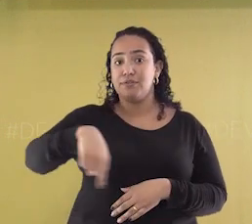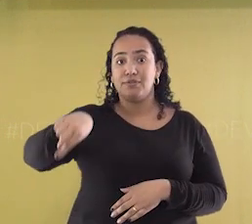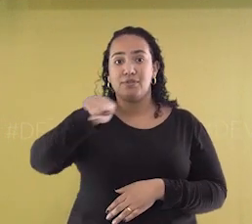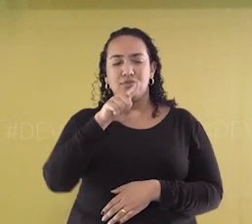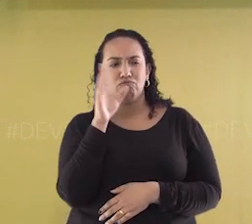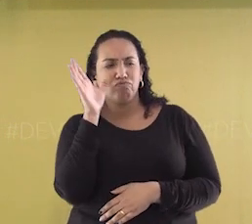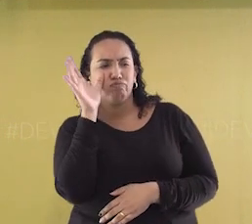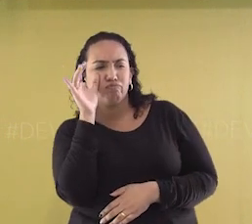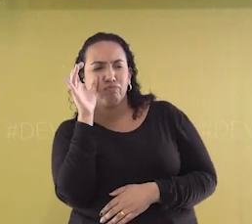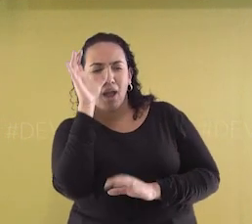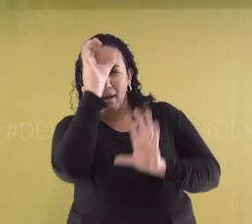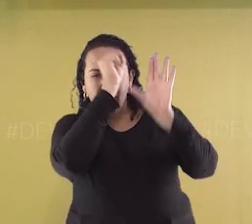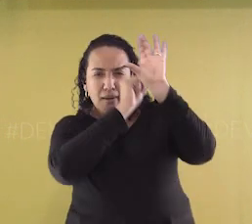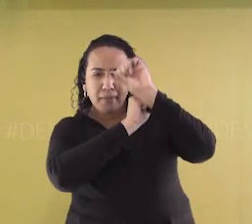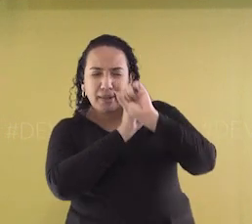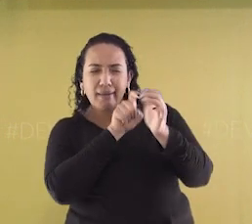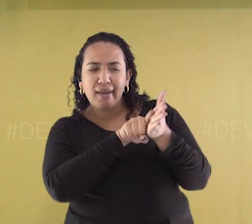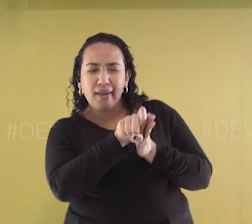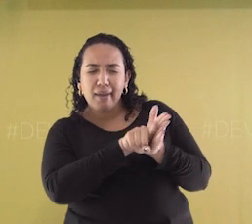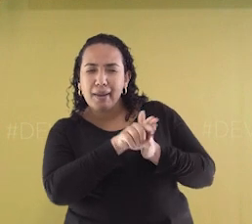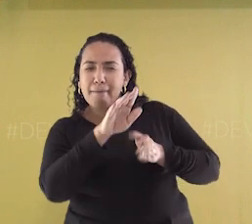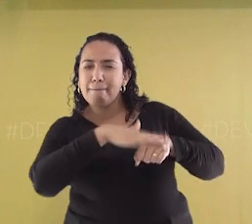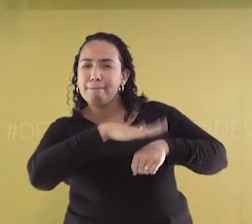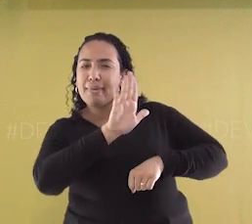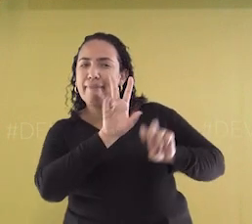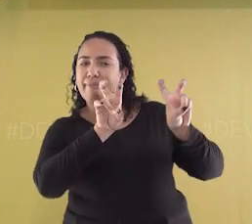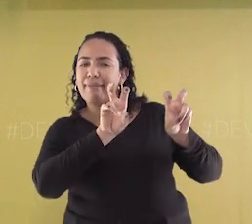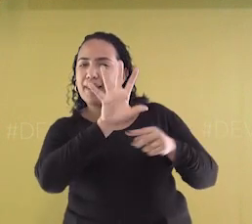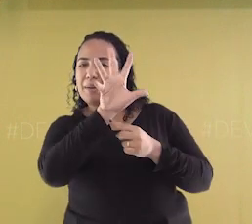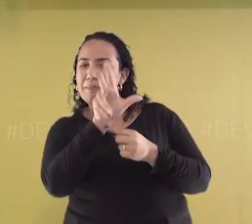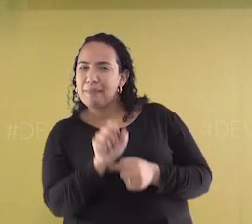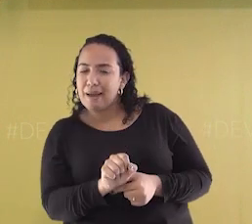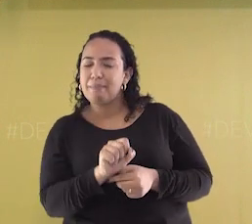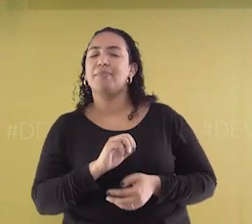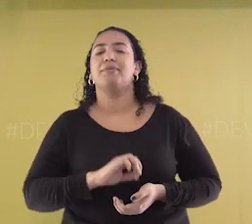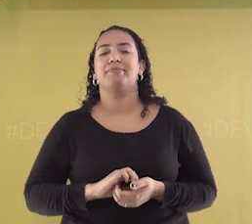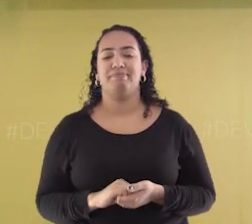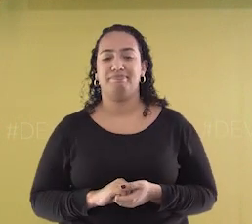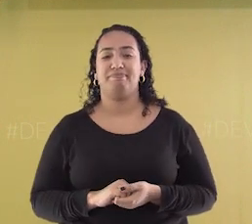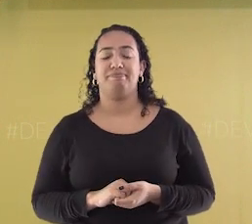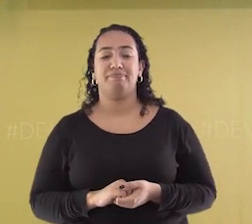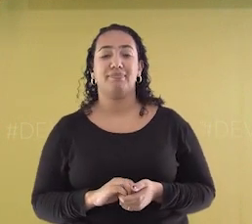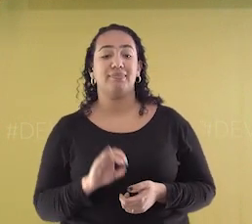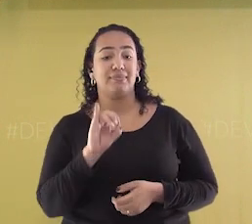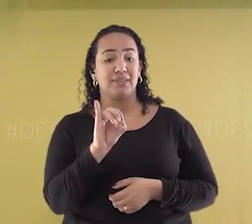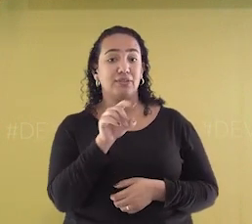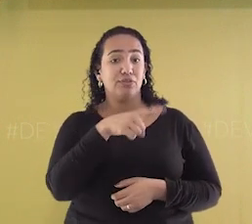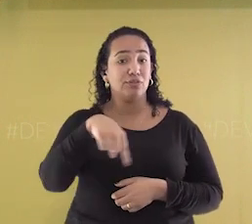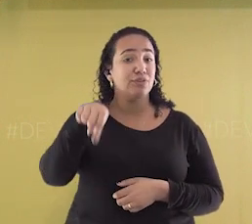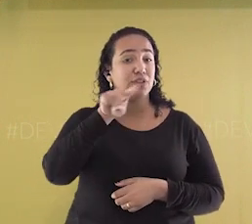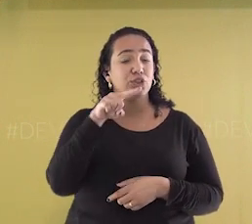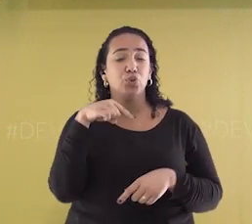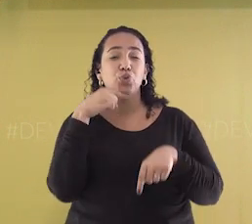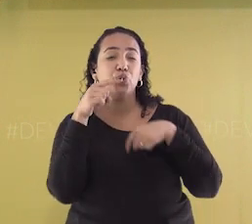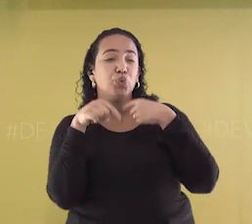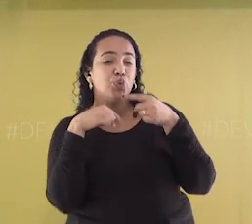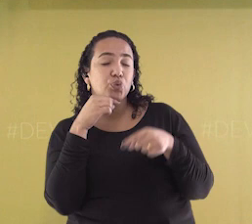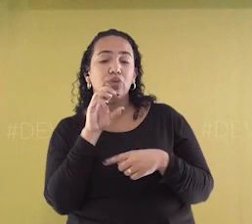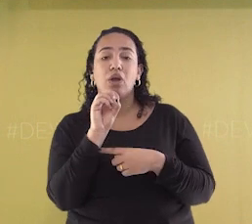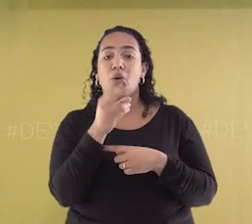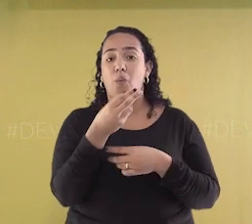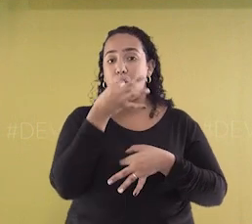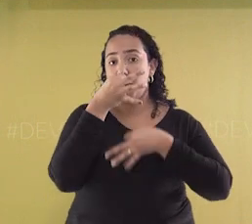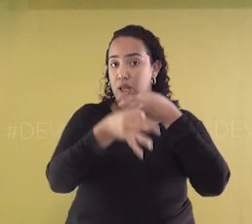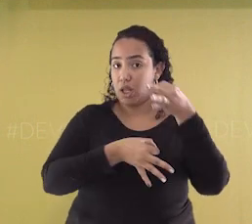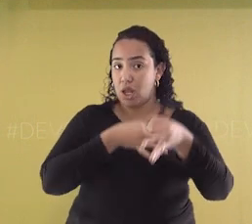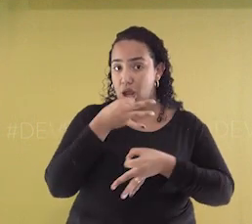tenha ficado com curiosidade de pesquisar mais a fundo algo que viu por aqui. E se você tiver alguma